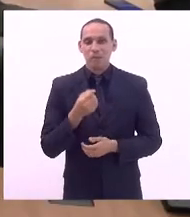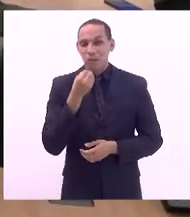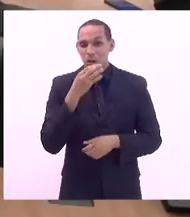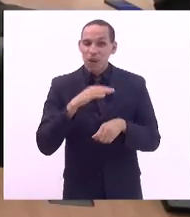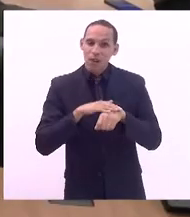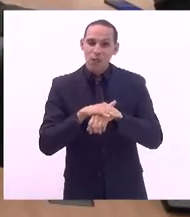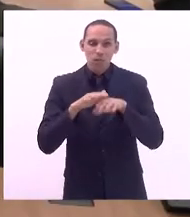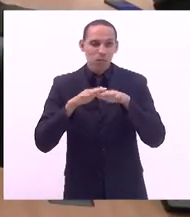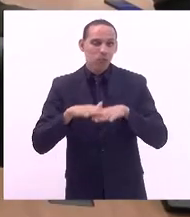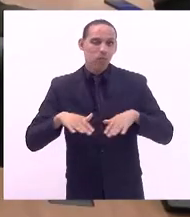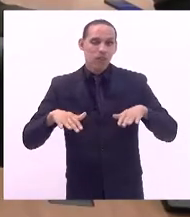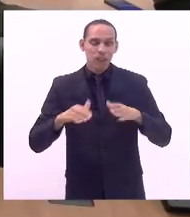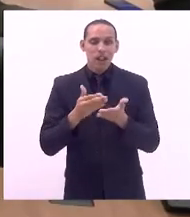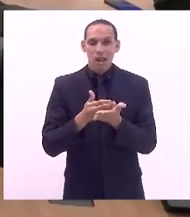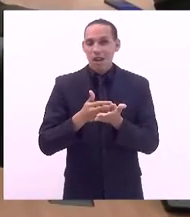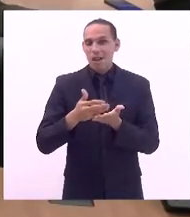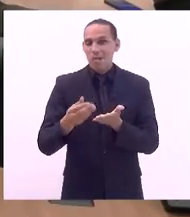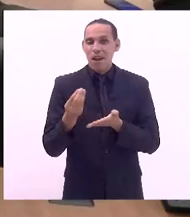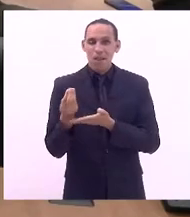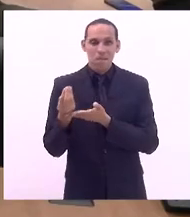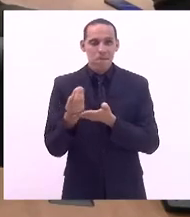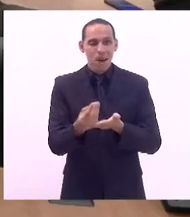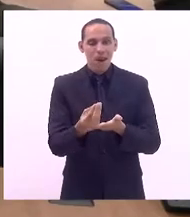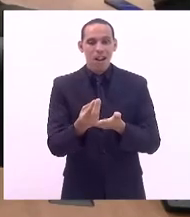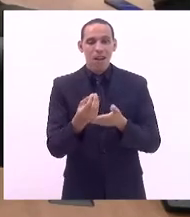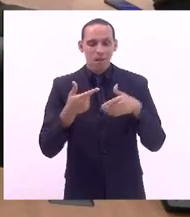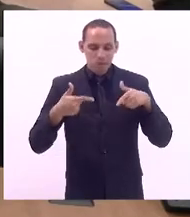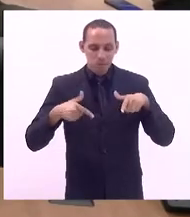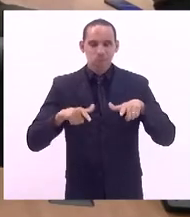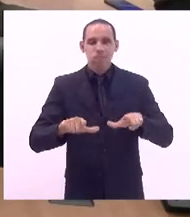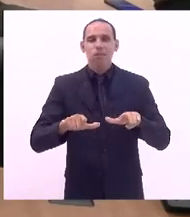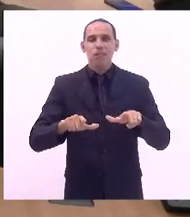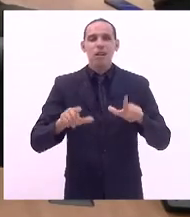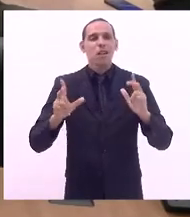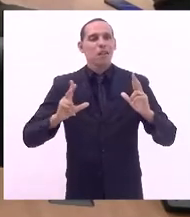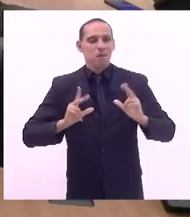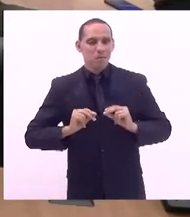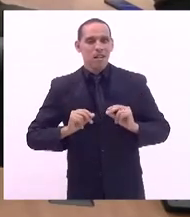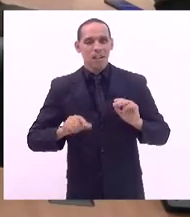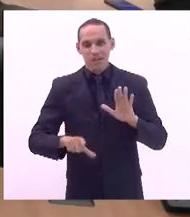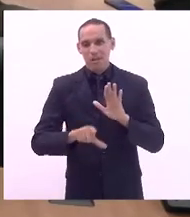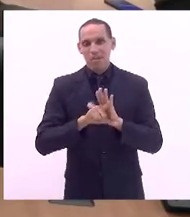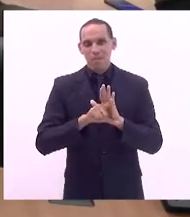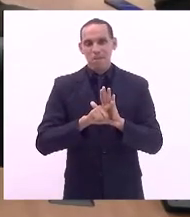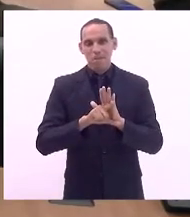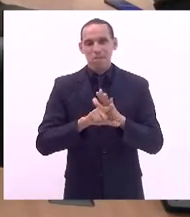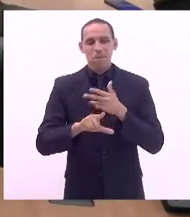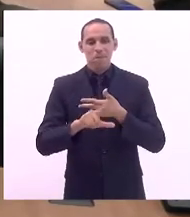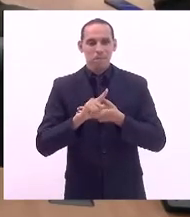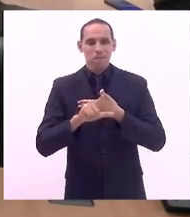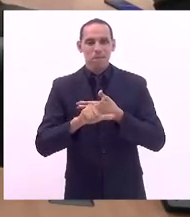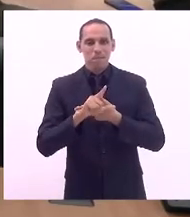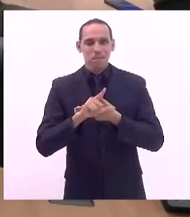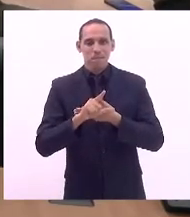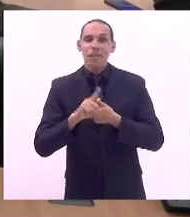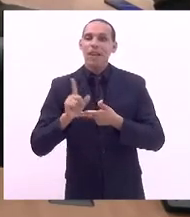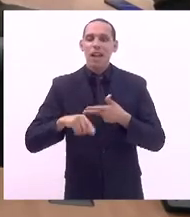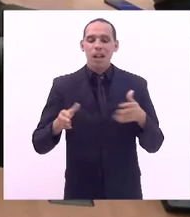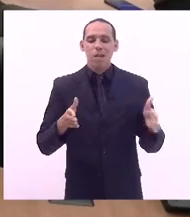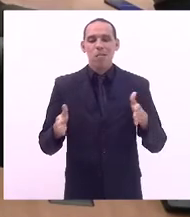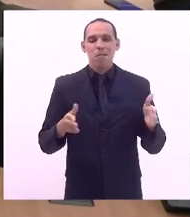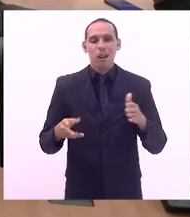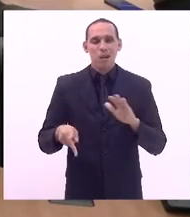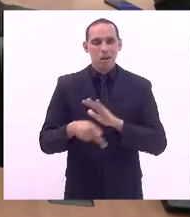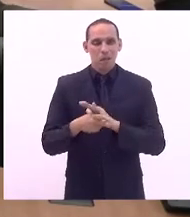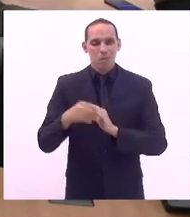a todos iniciaremos as entregas do diploma mérito legislativo uma homenagem expedida pelo mandato parlamentar